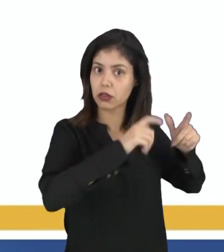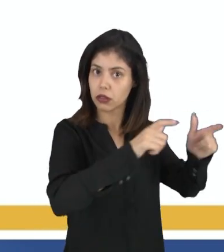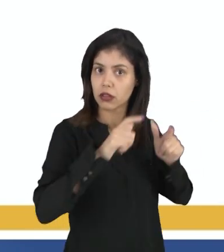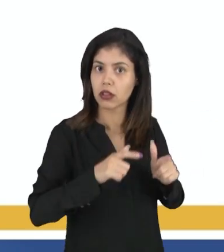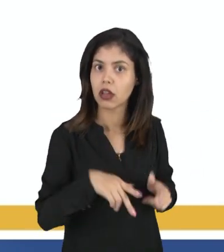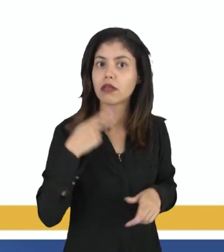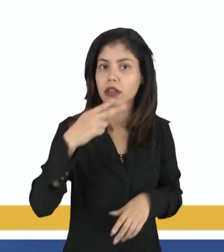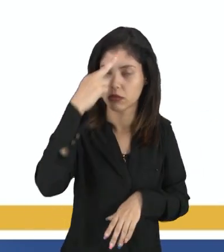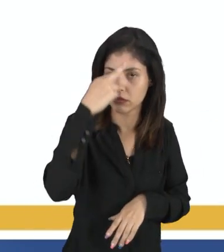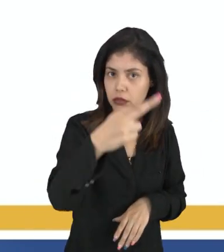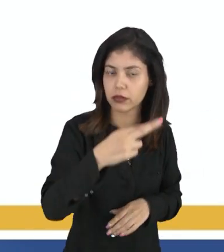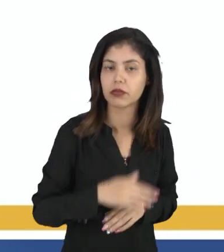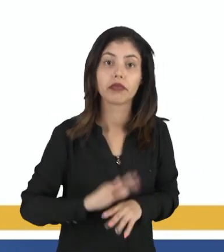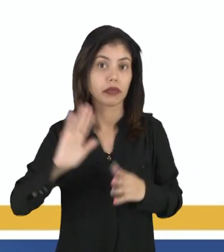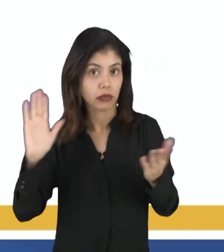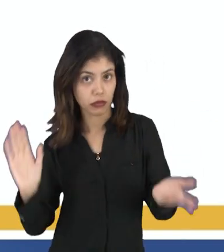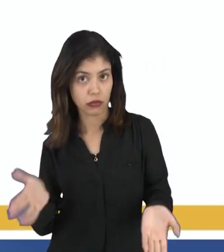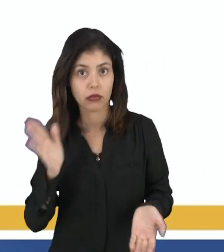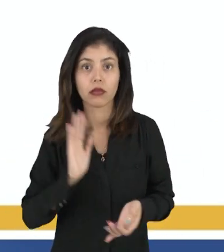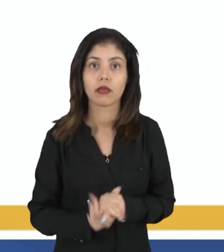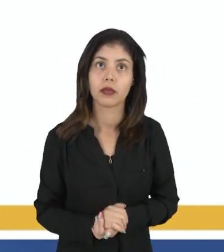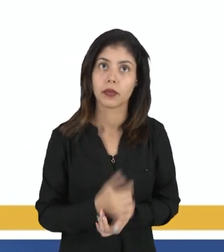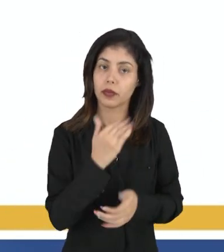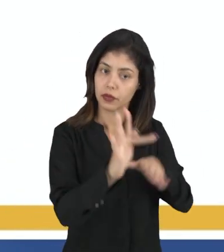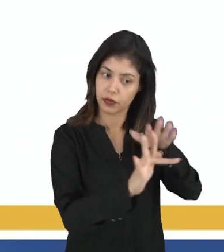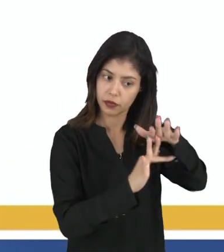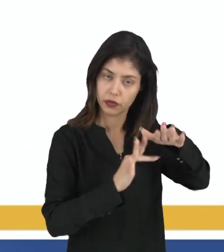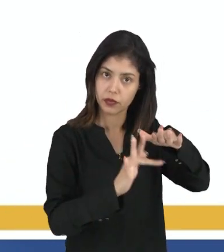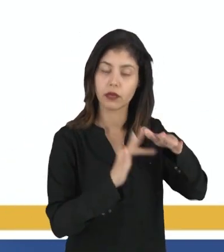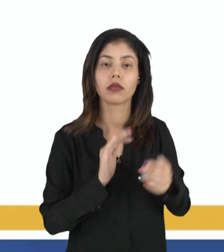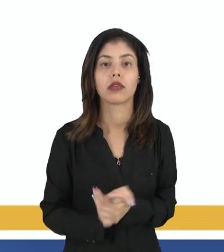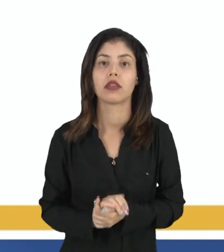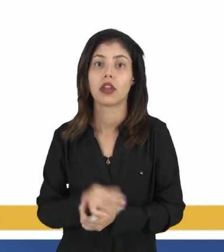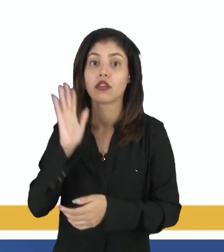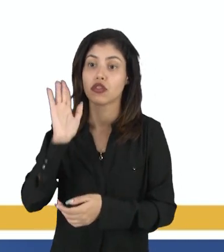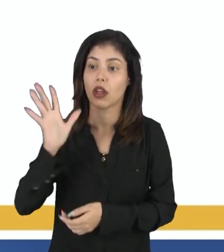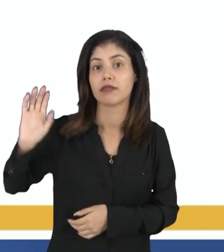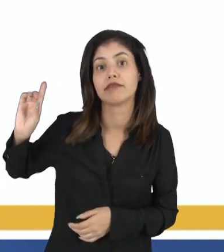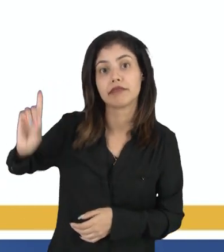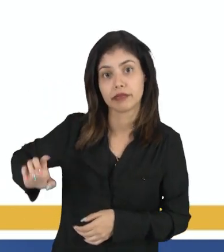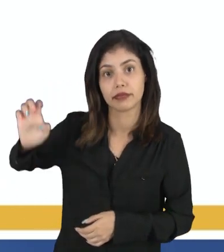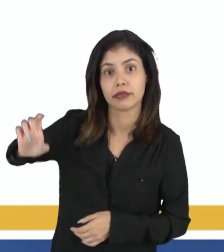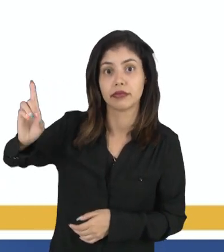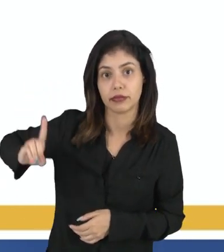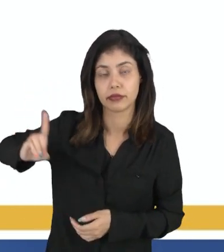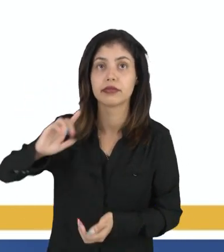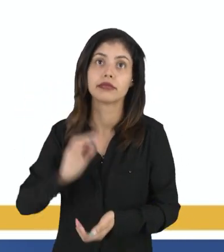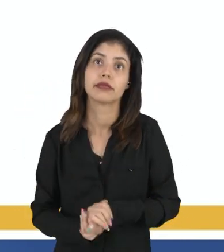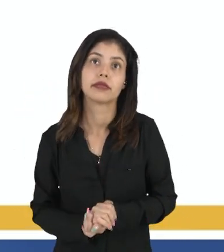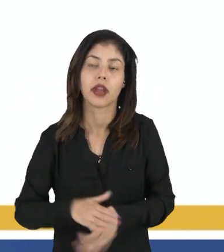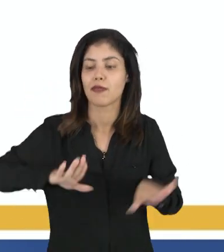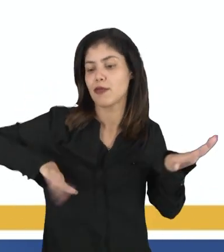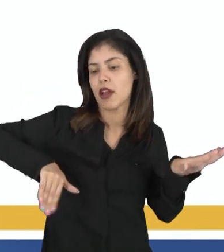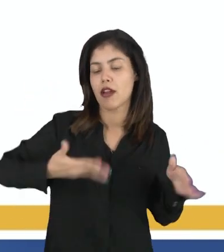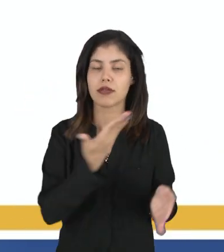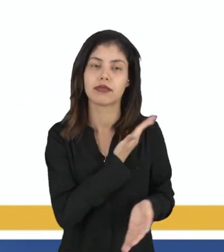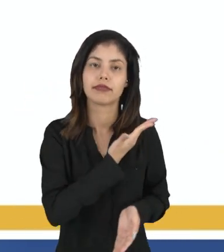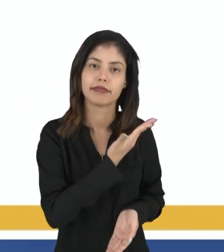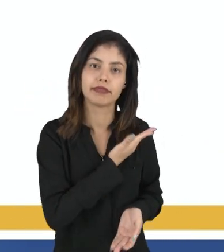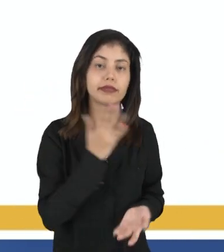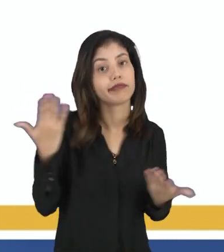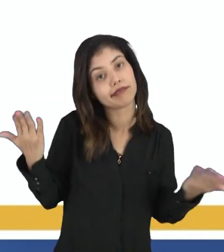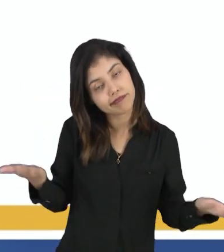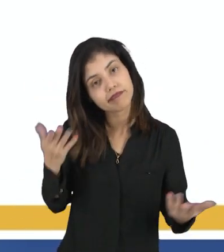está falando com o chefe, logo, linguagem formal. No segundo ambiente é numa praia e ele está com os